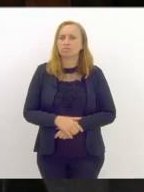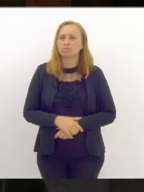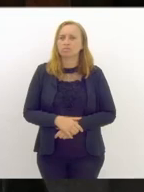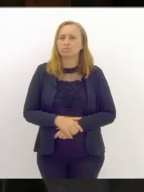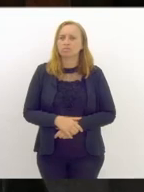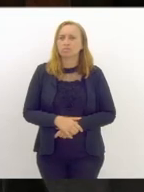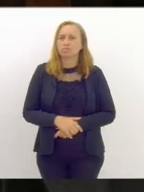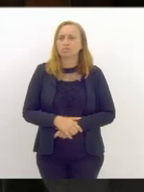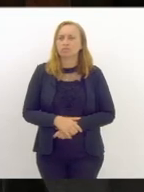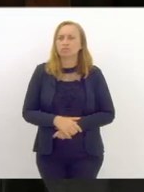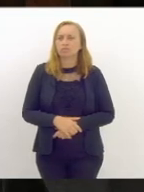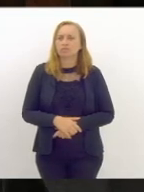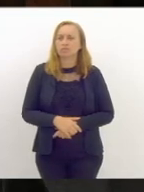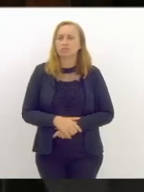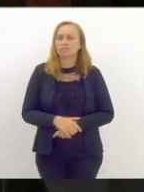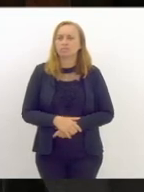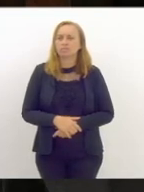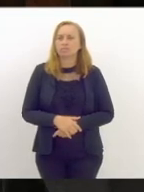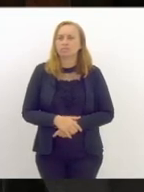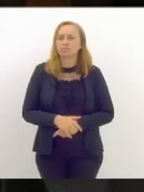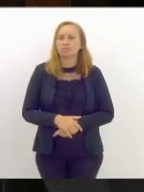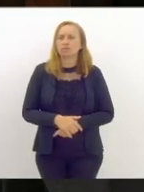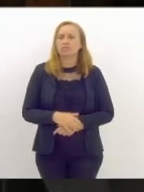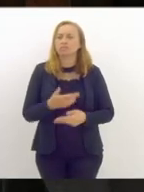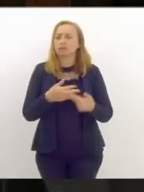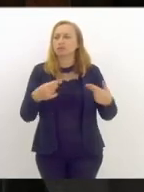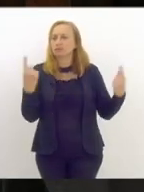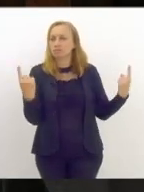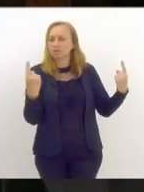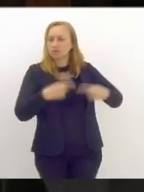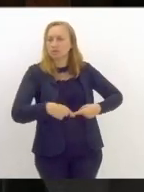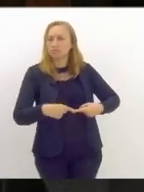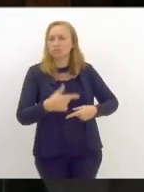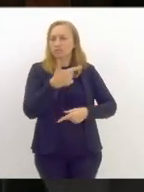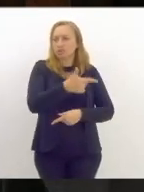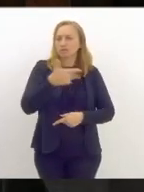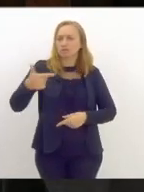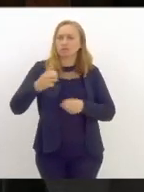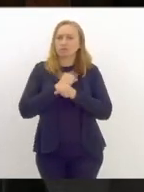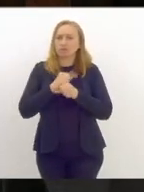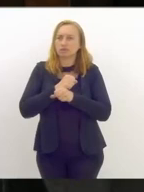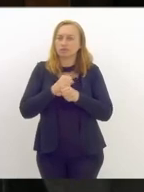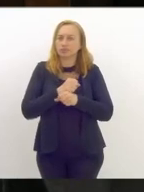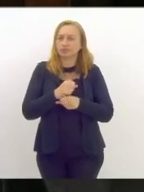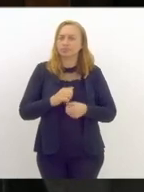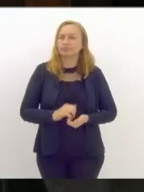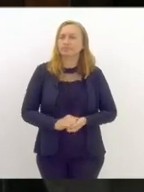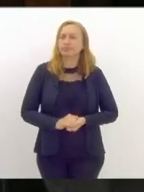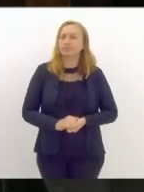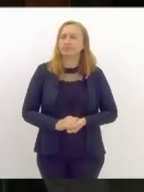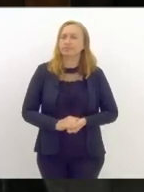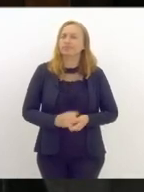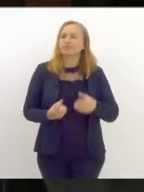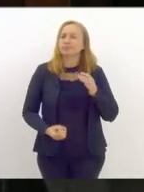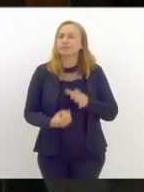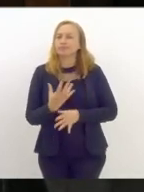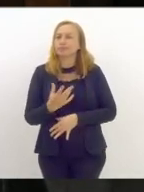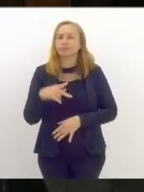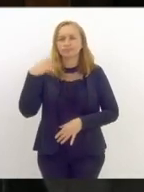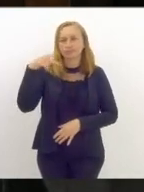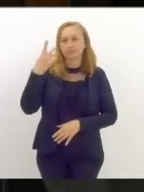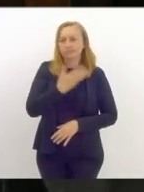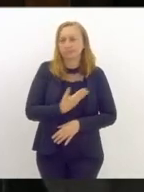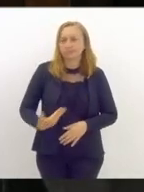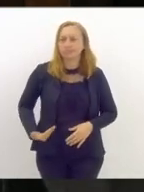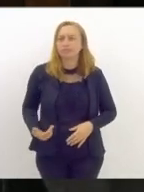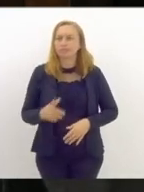ficar tranquilos. Foram muitos desafios ao longo desses 22 anos. Desde a implantação de políticas de prevenção da transmissão vertical